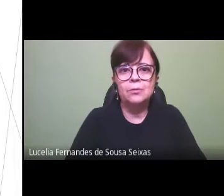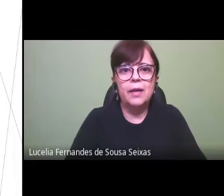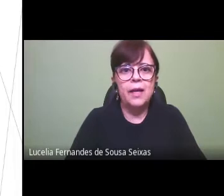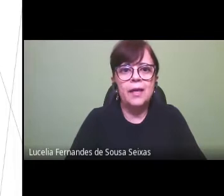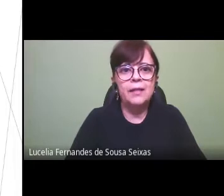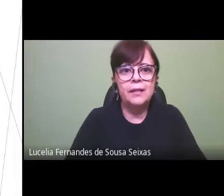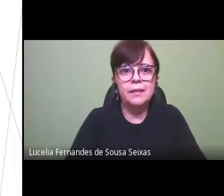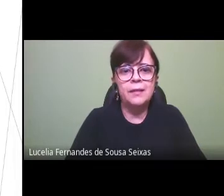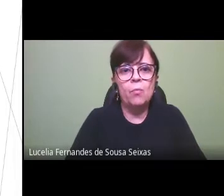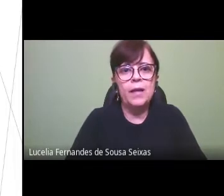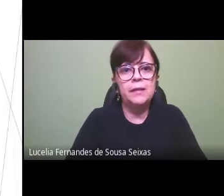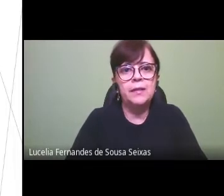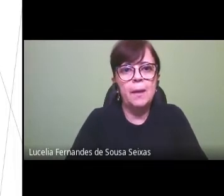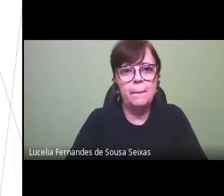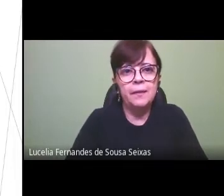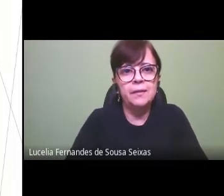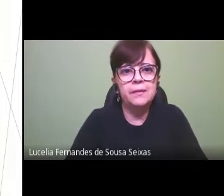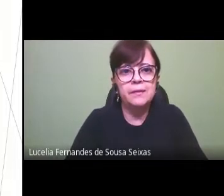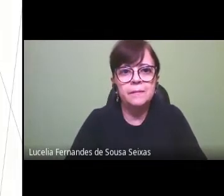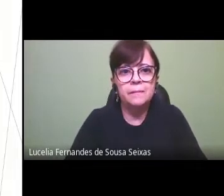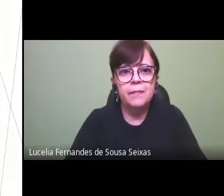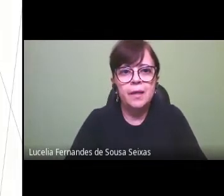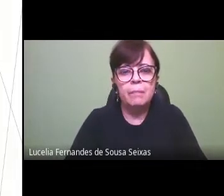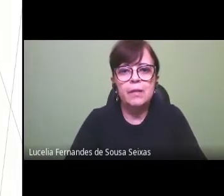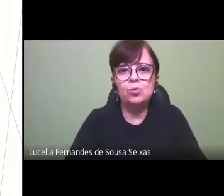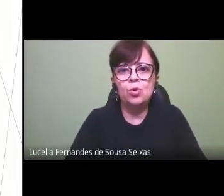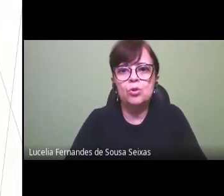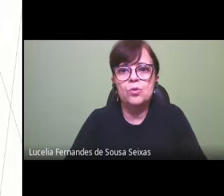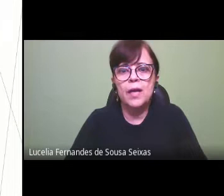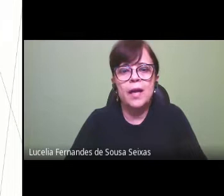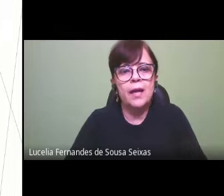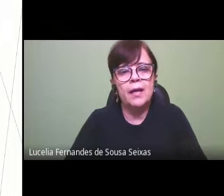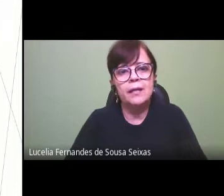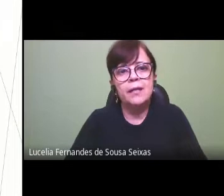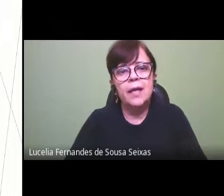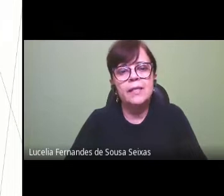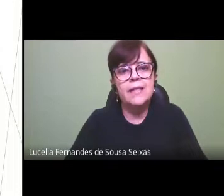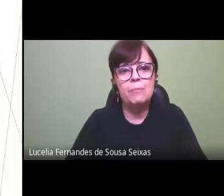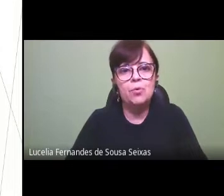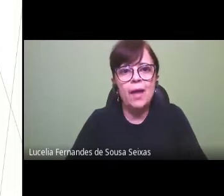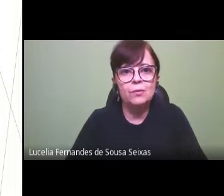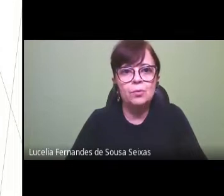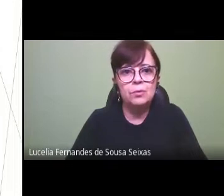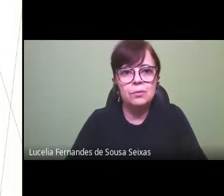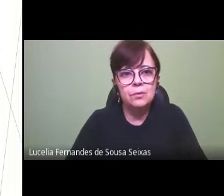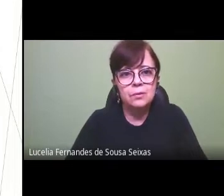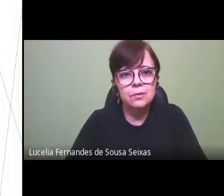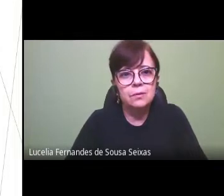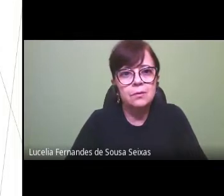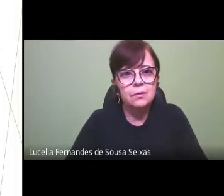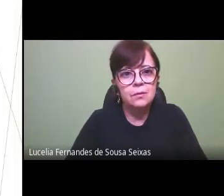Do lado, ela é linha, é uma linha apenas. Mas o dorso, ele está para o lado